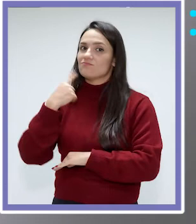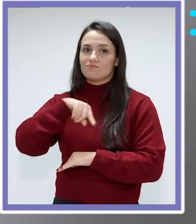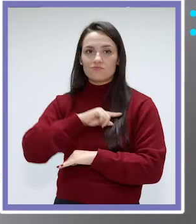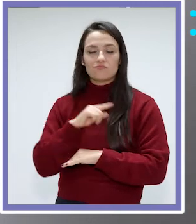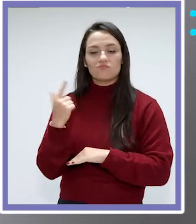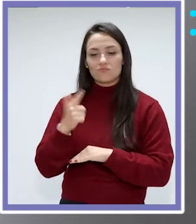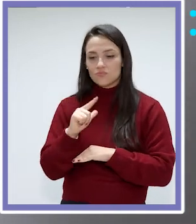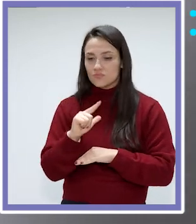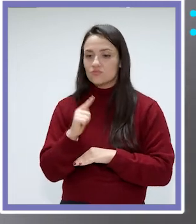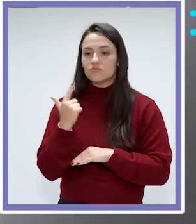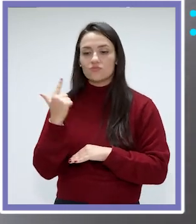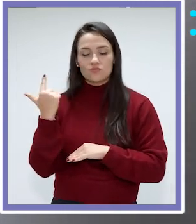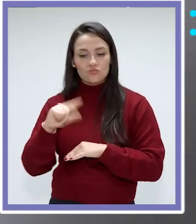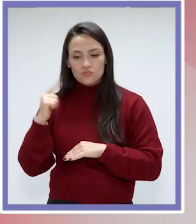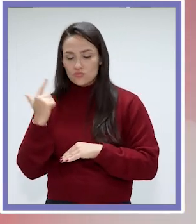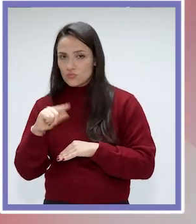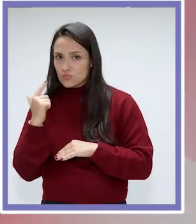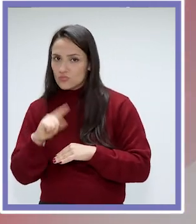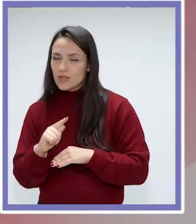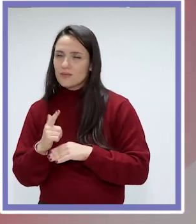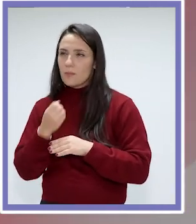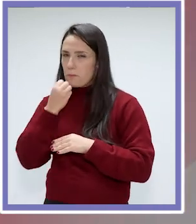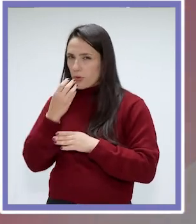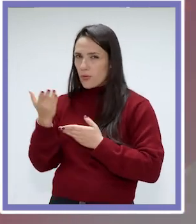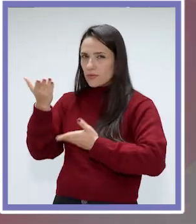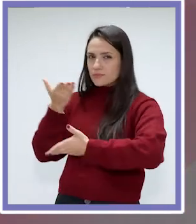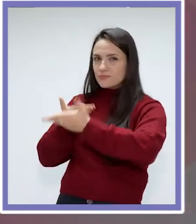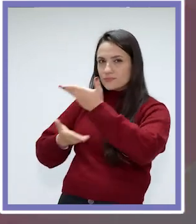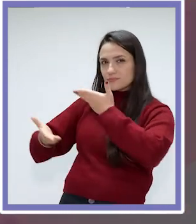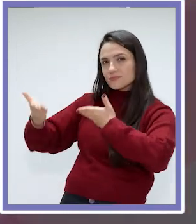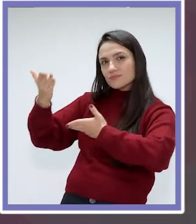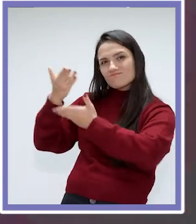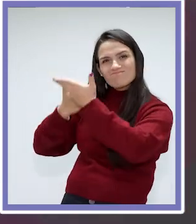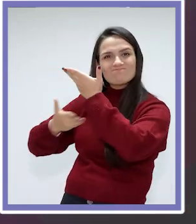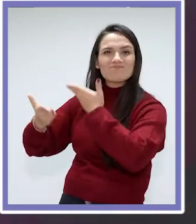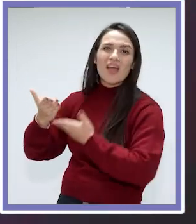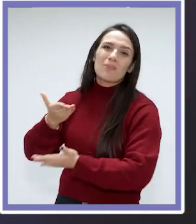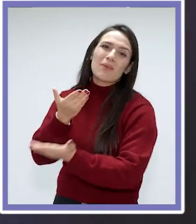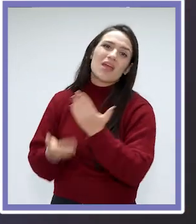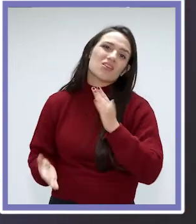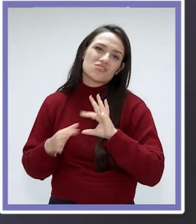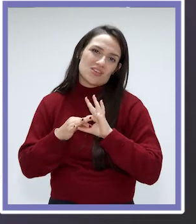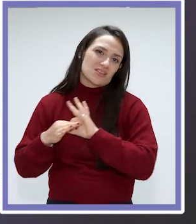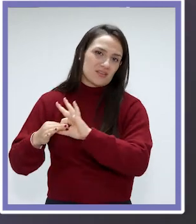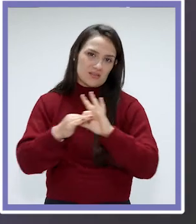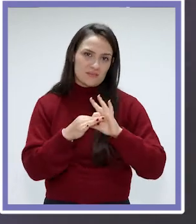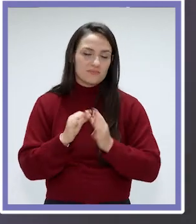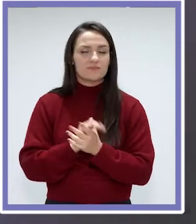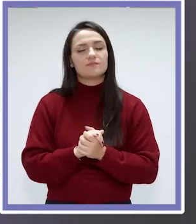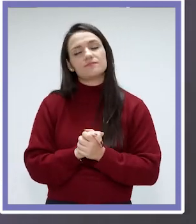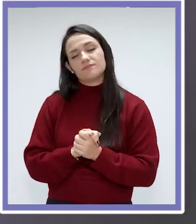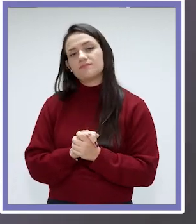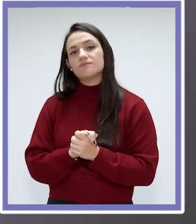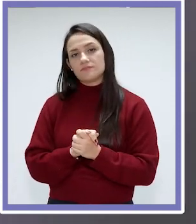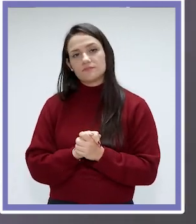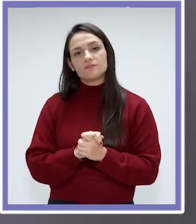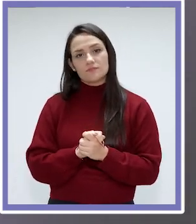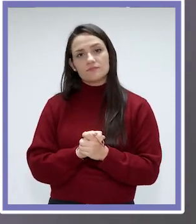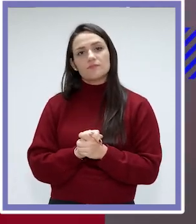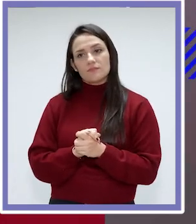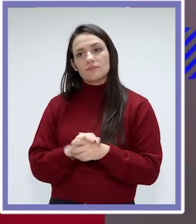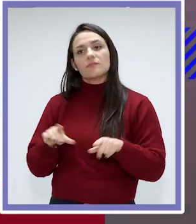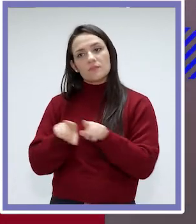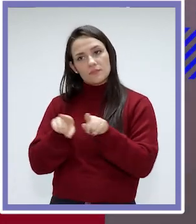uma articulação muito grande com o governo, isso acaba indo para outros caminhos também. E, fora isso, são